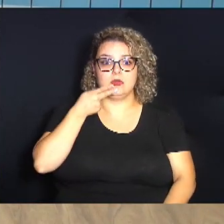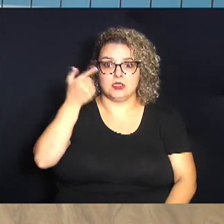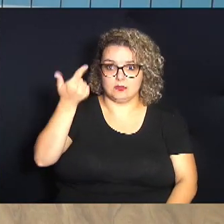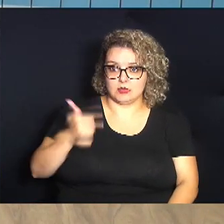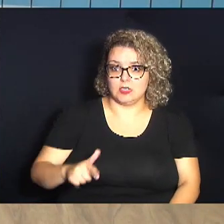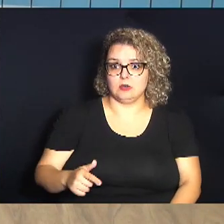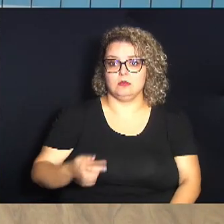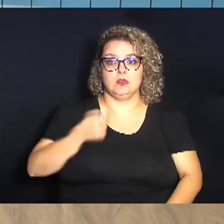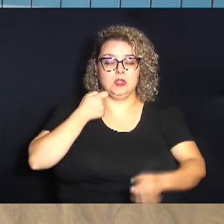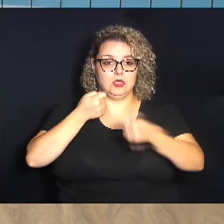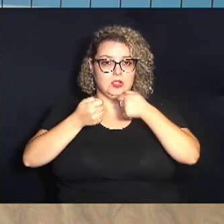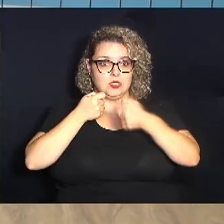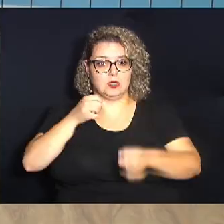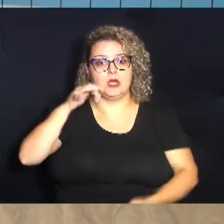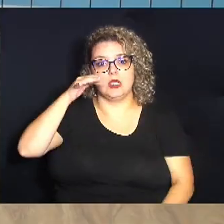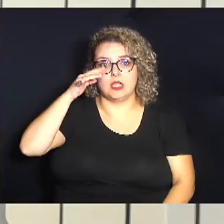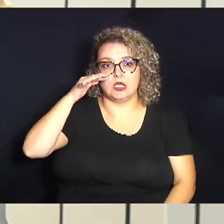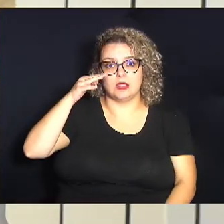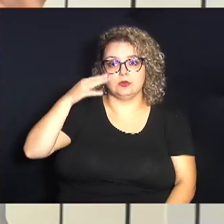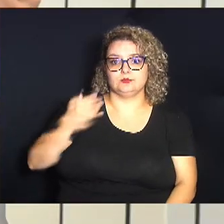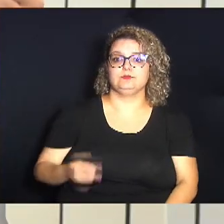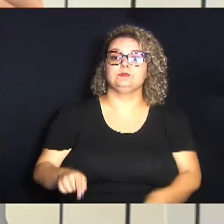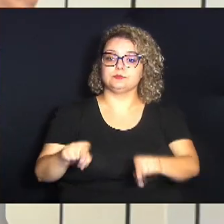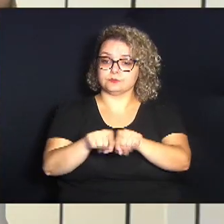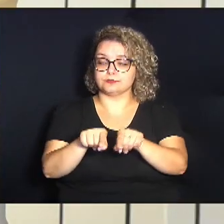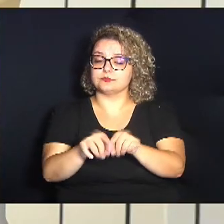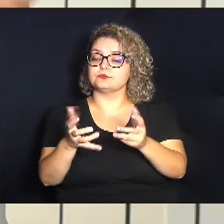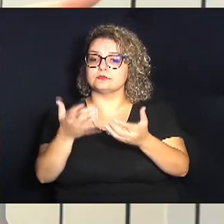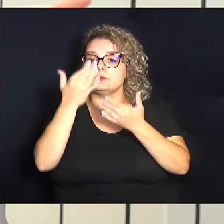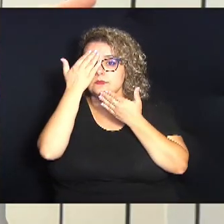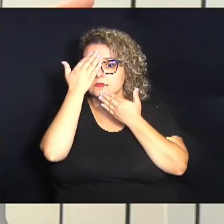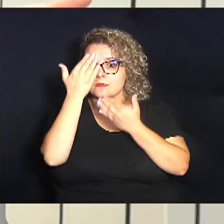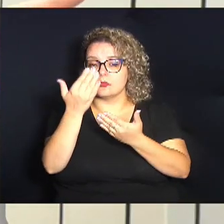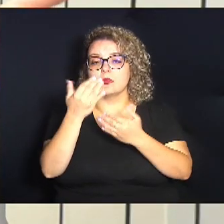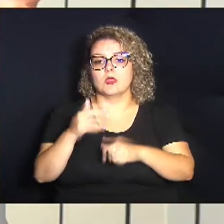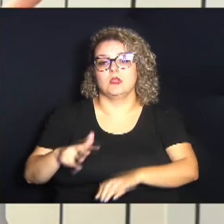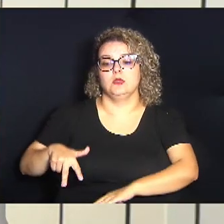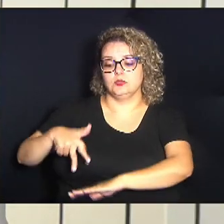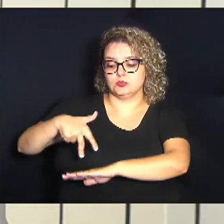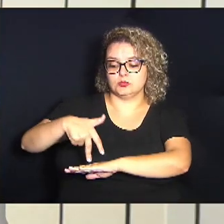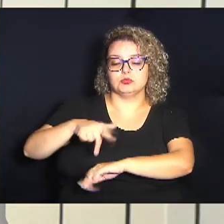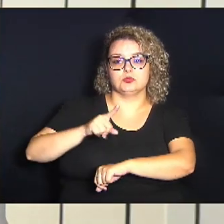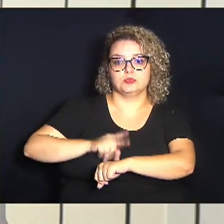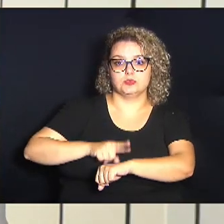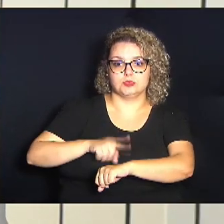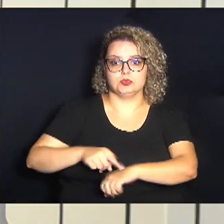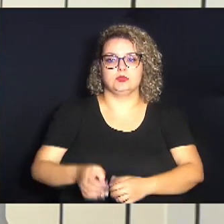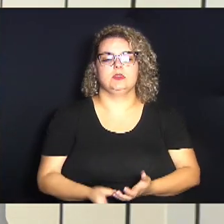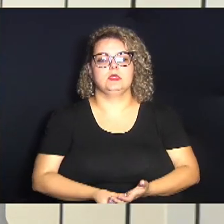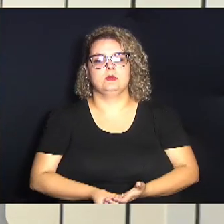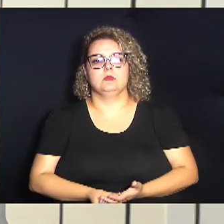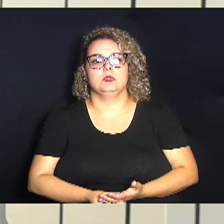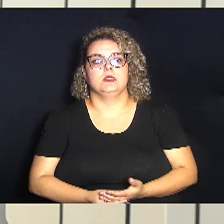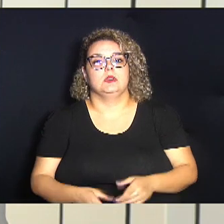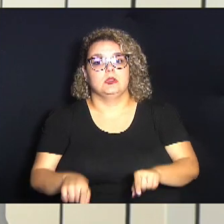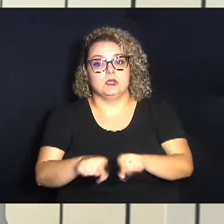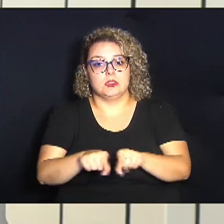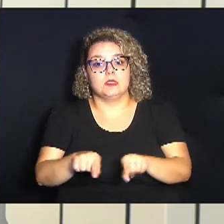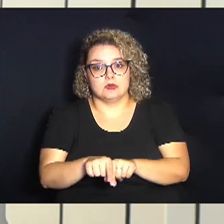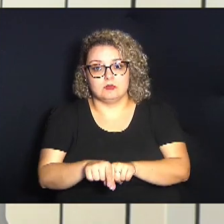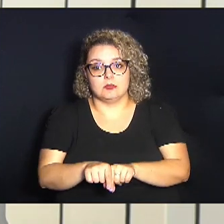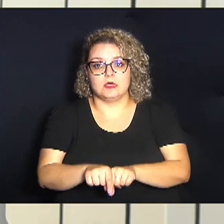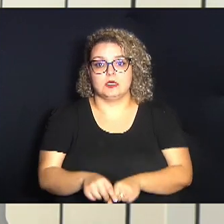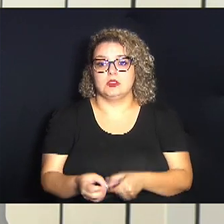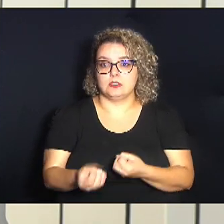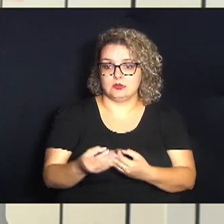nossa repórter, a Ana Paula Meneghetti. Também quero agradecer a disponibilidade do tempo e também as informações da